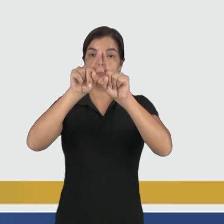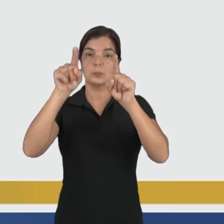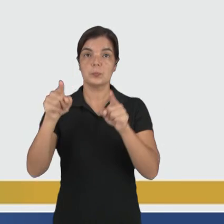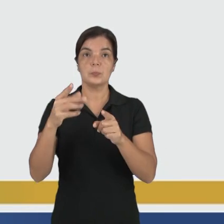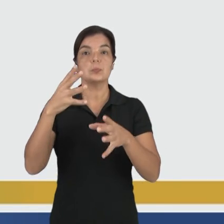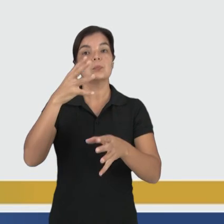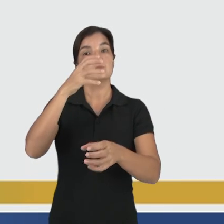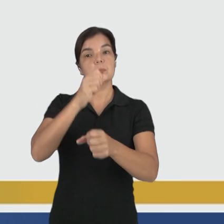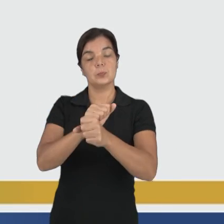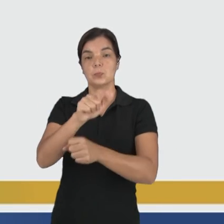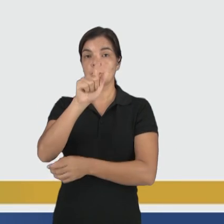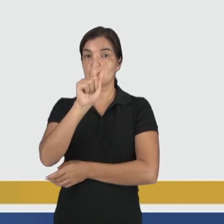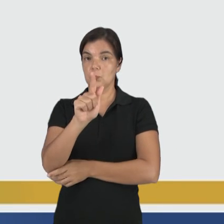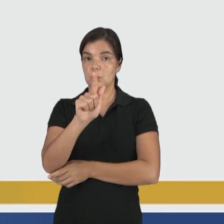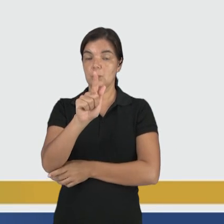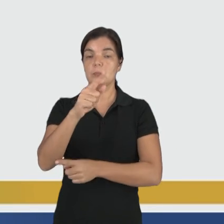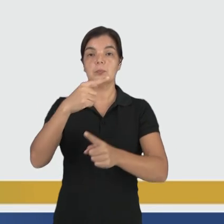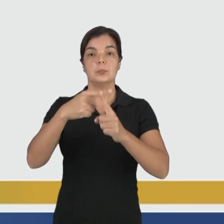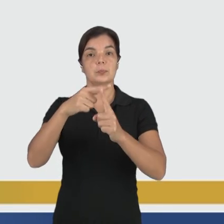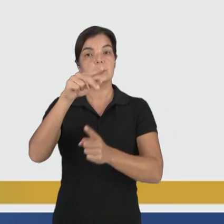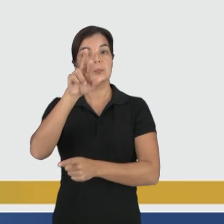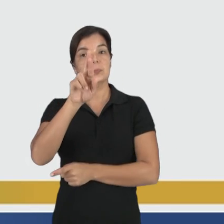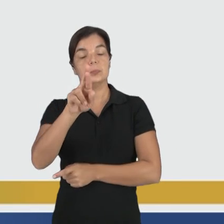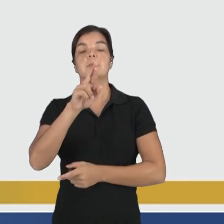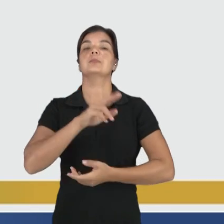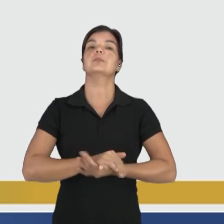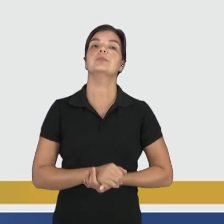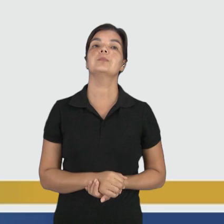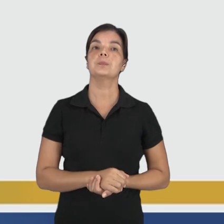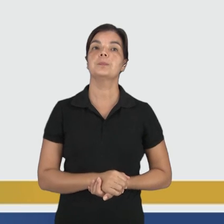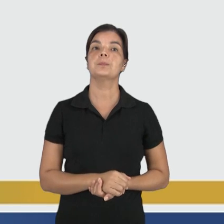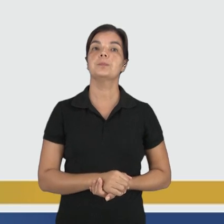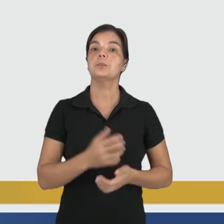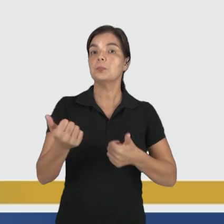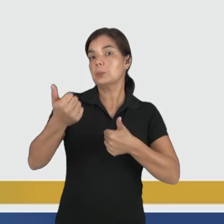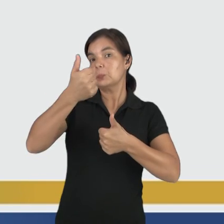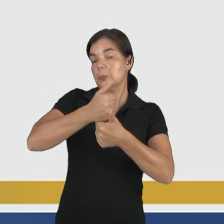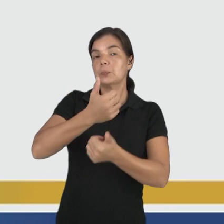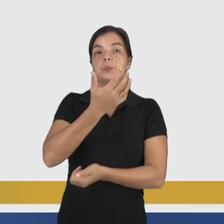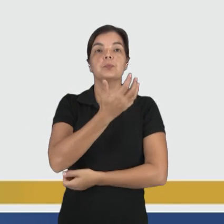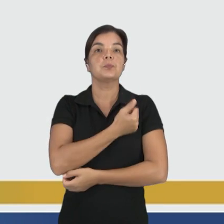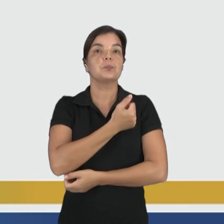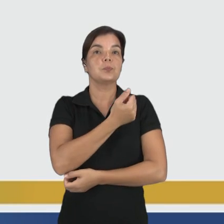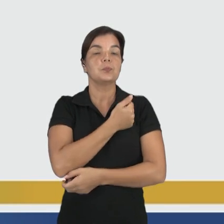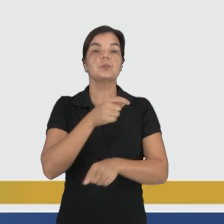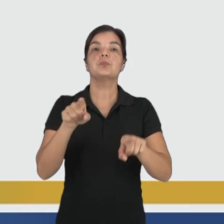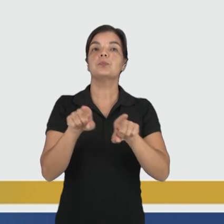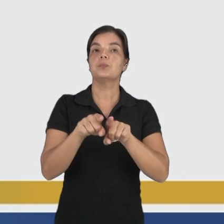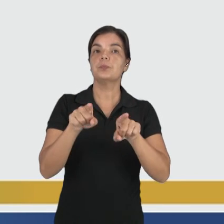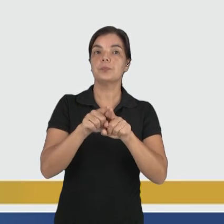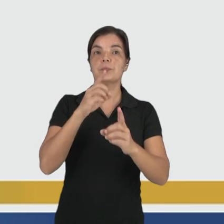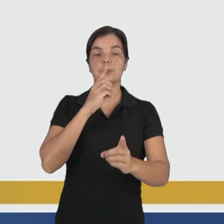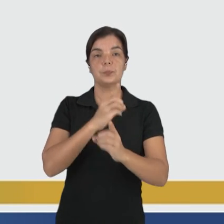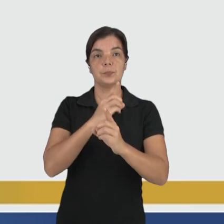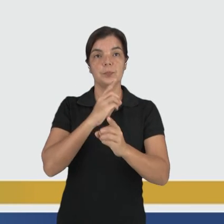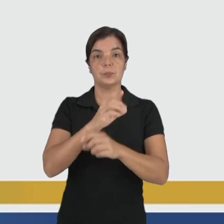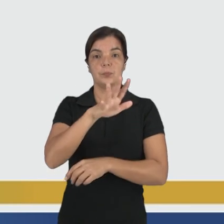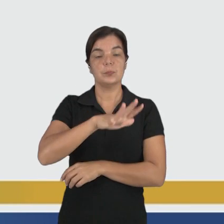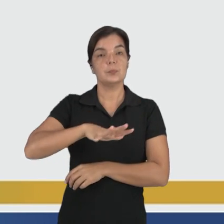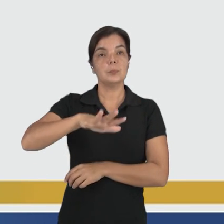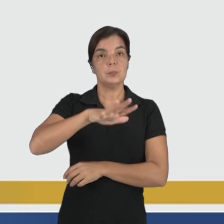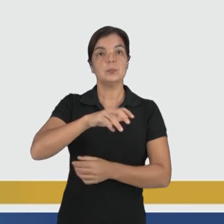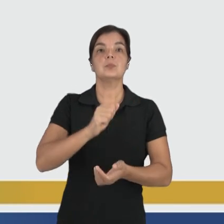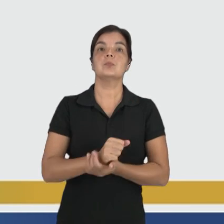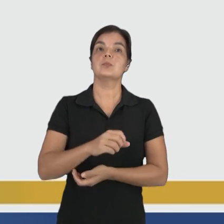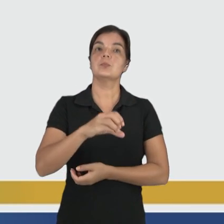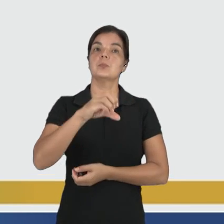r, vezes a soma da geratriz mais o raio. Substituindo os valores, nós vamos encontrar a área total